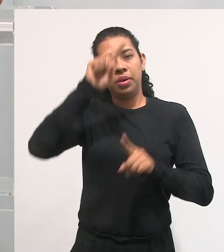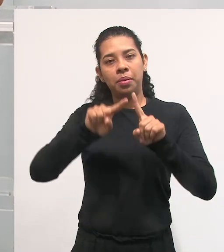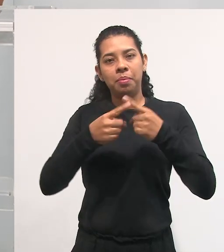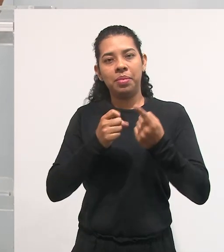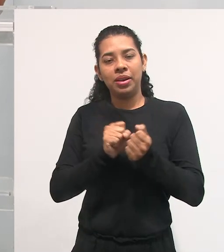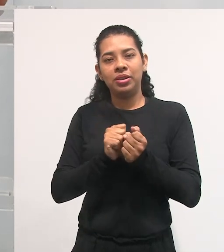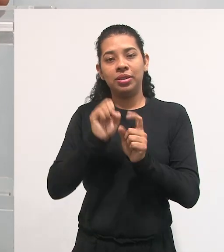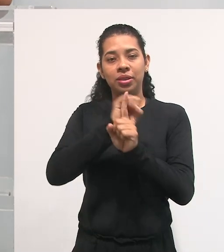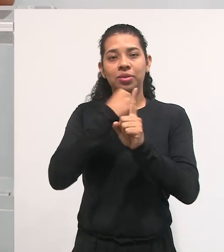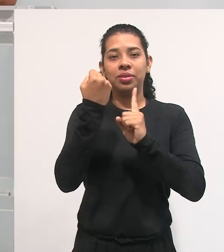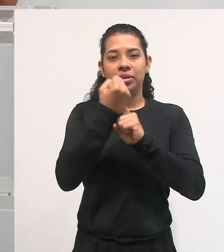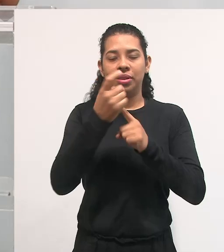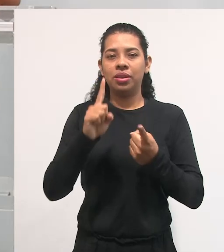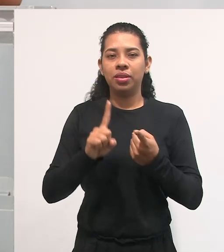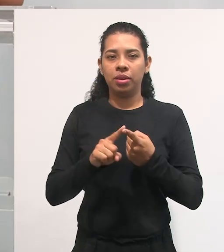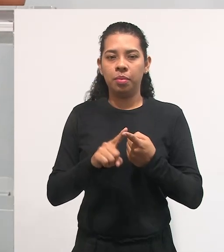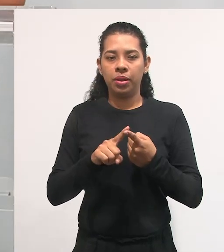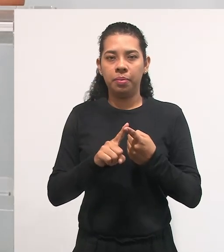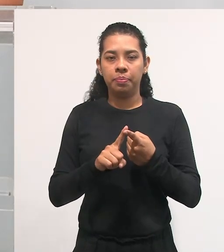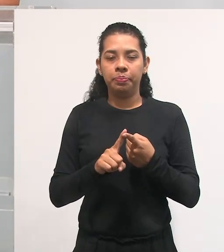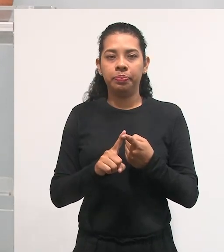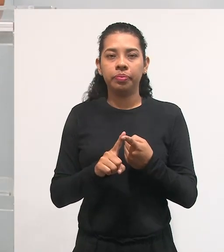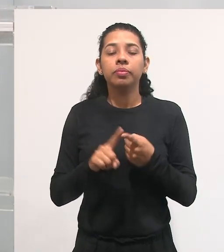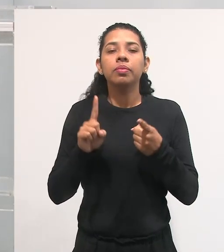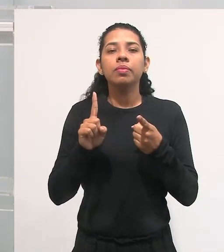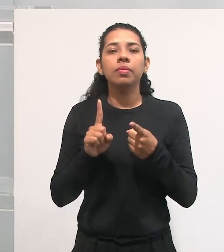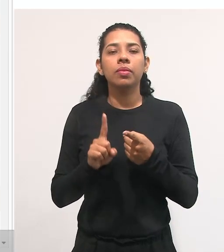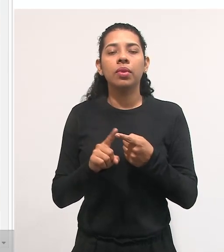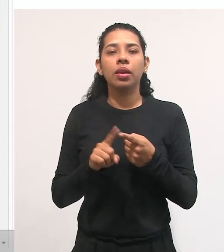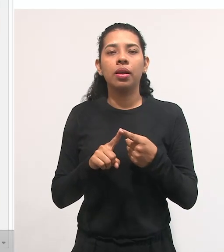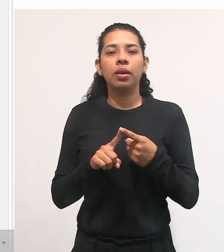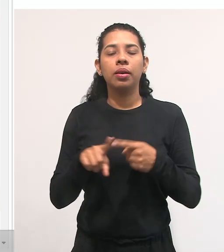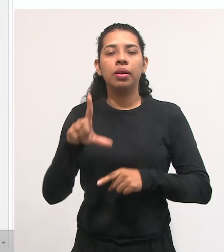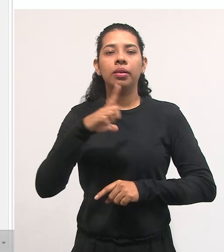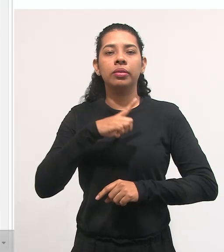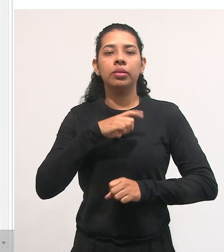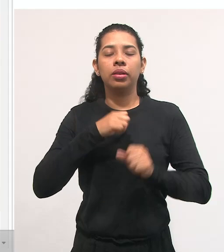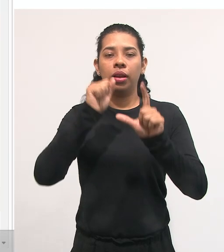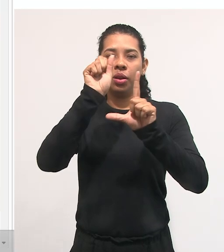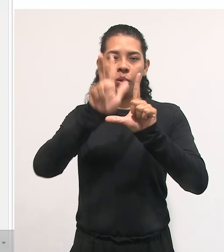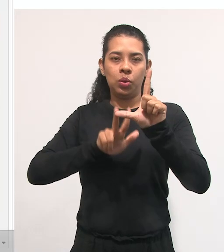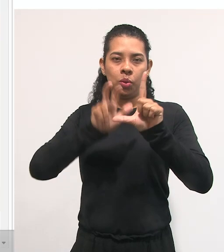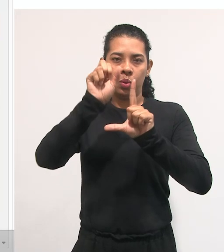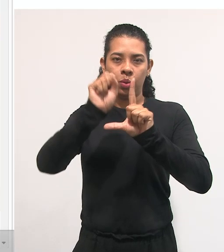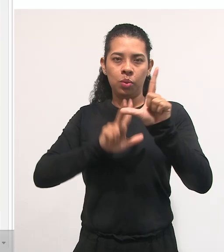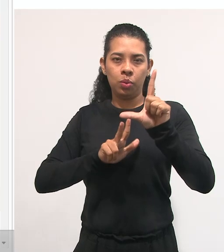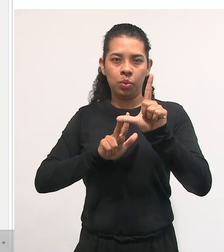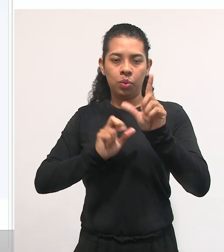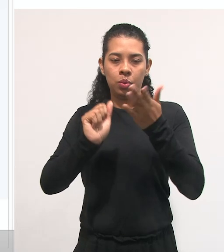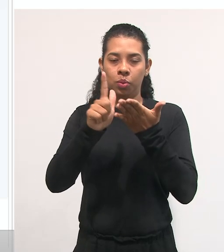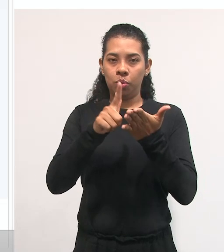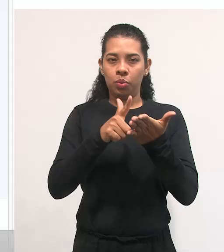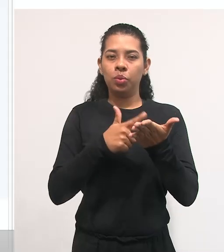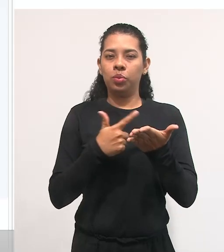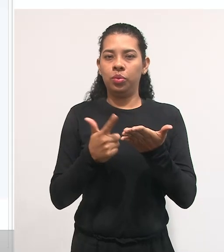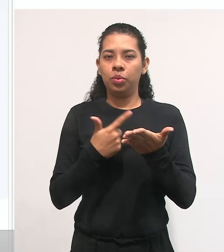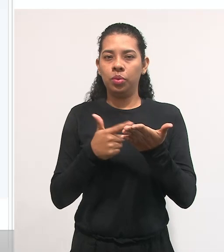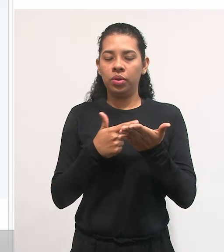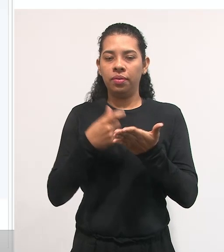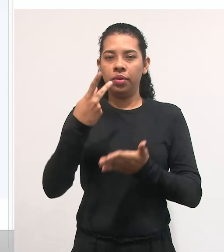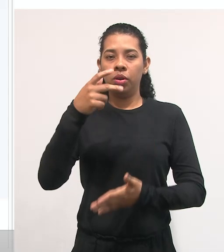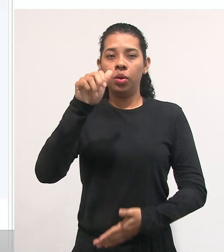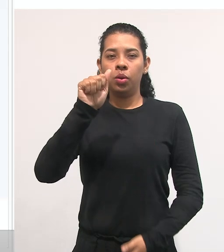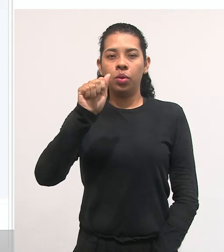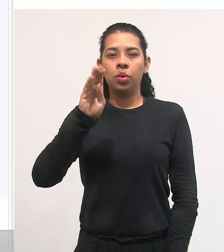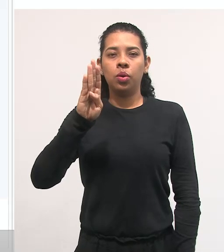foi acesso a poucos e alguns privilegiados E aí a gente tem esse trecho aqui que tá na biblioteca na biblioteca